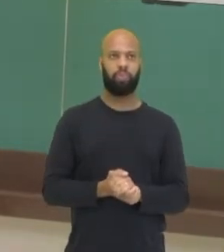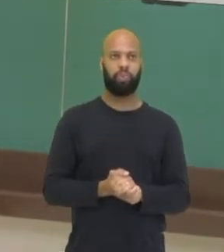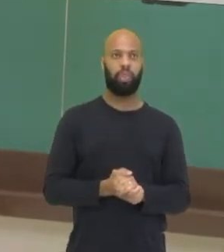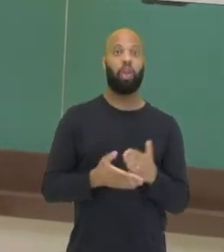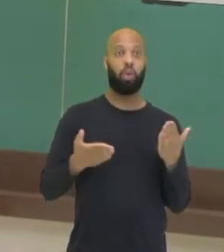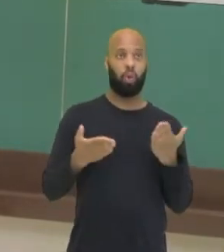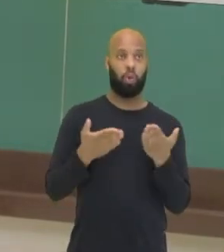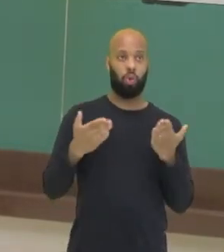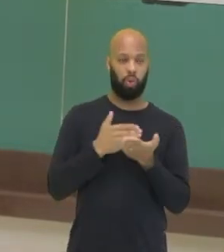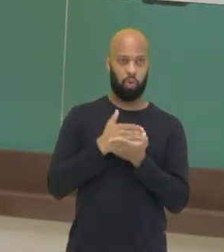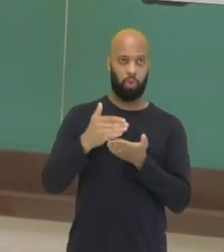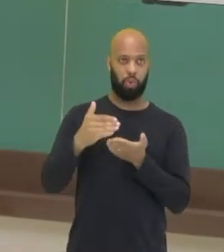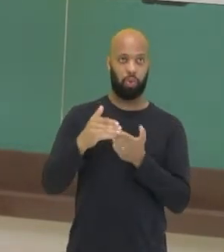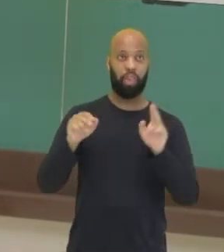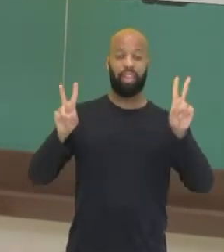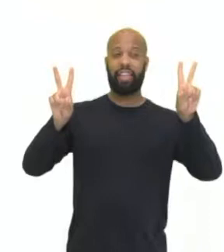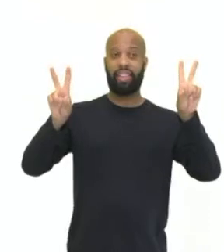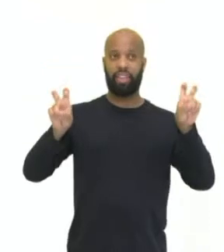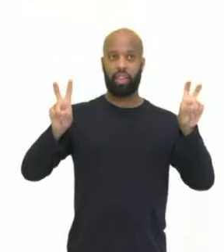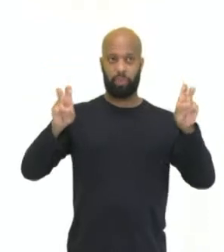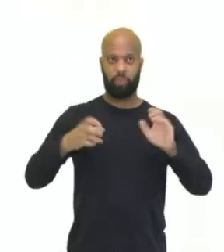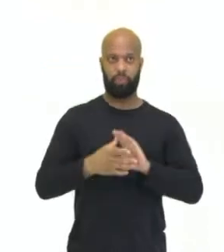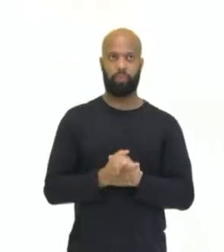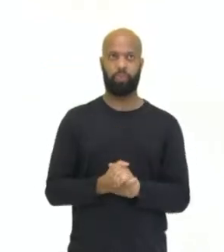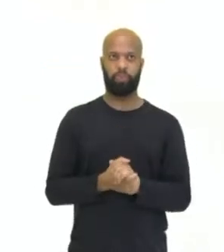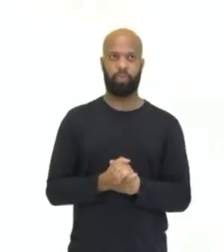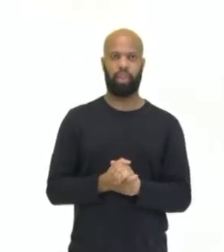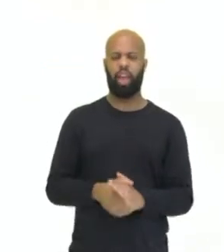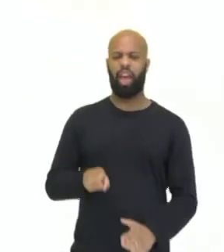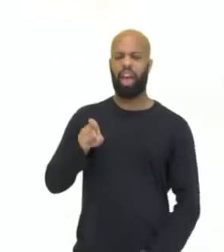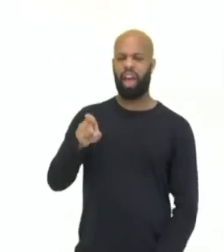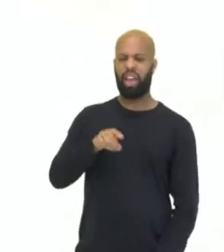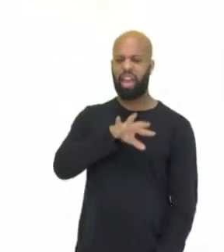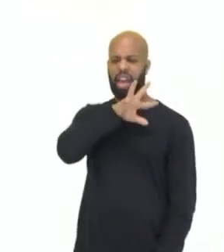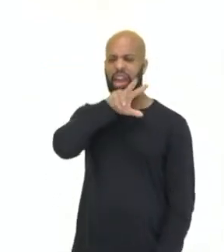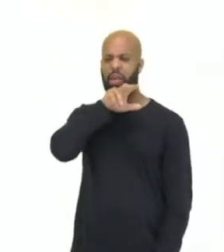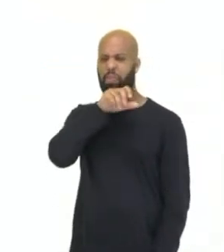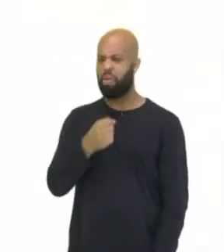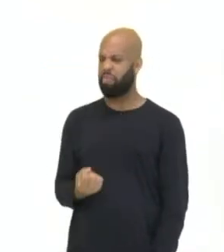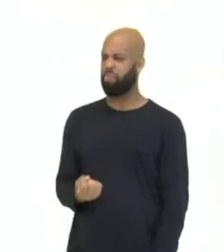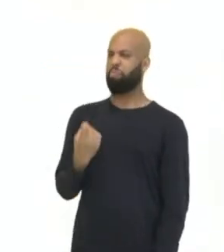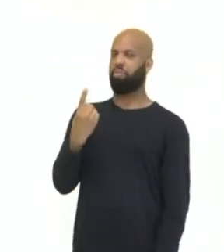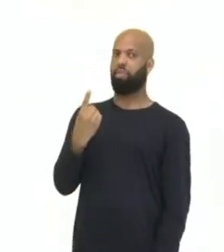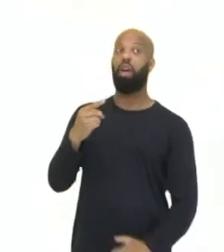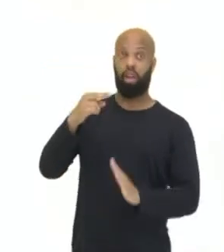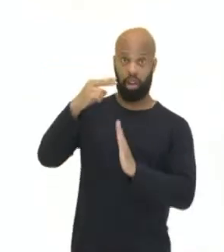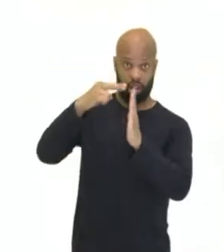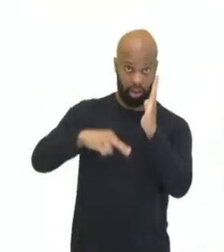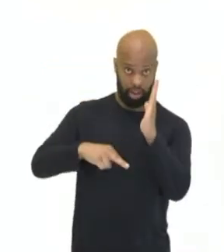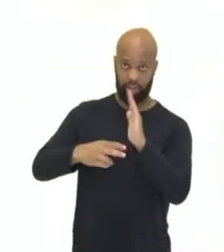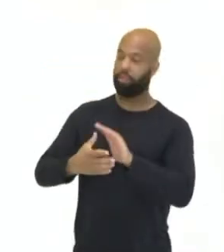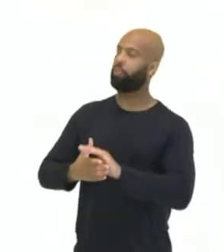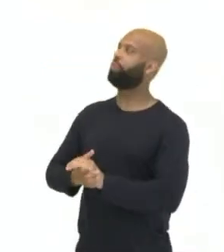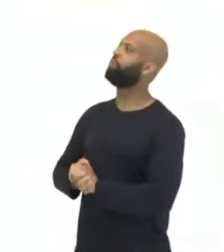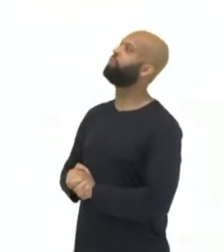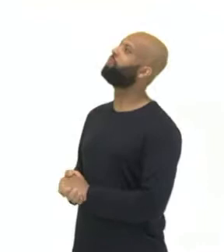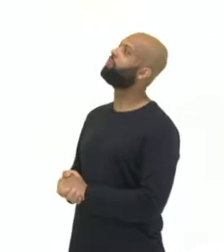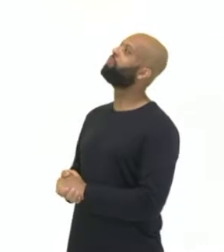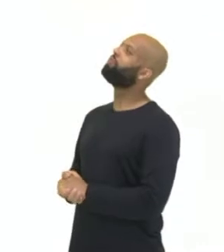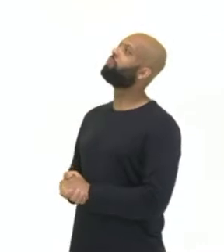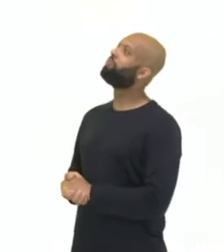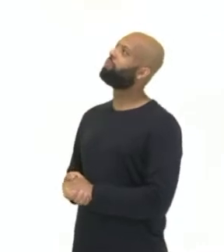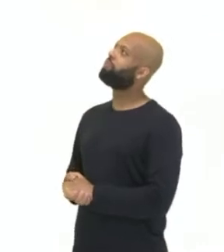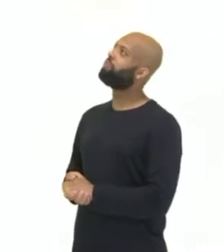Então, olha lá, então. O título é Aquele Animal Estranho. Observem comigo. Os do